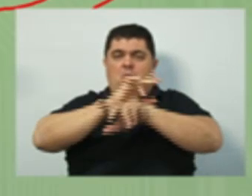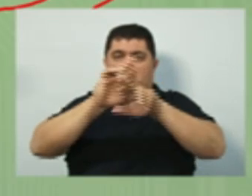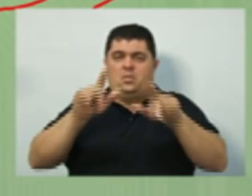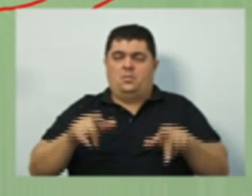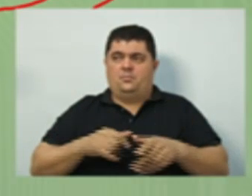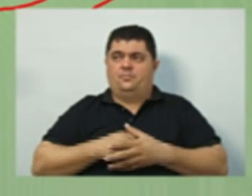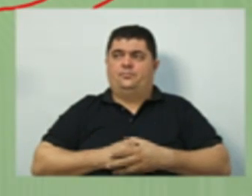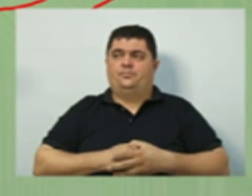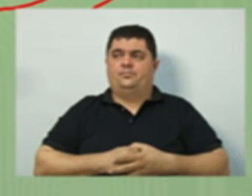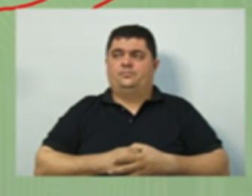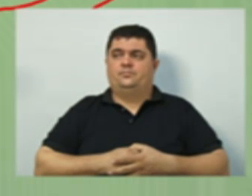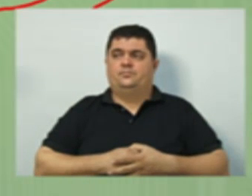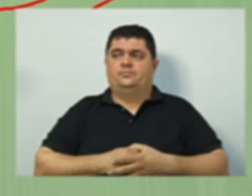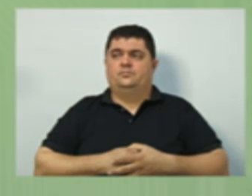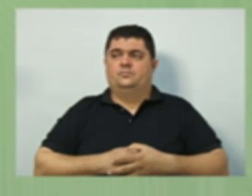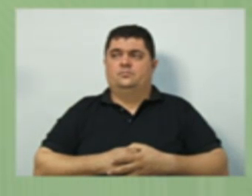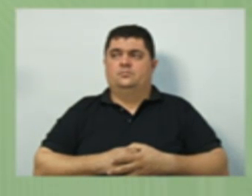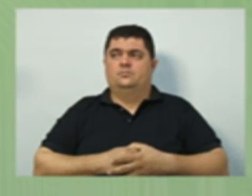a próxima questão.